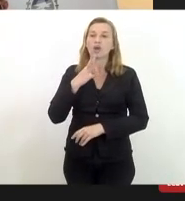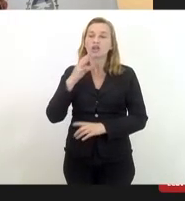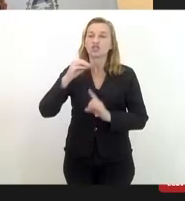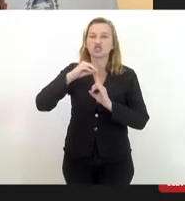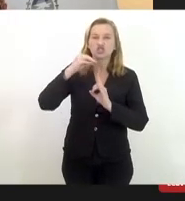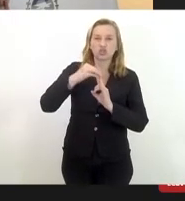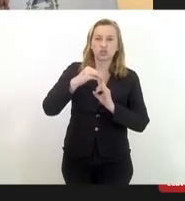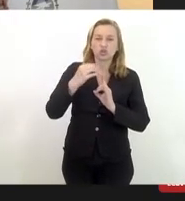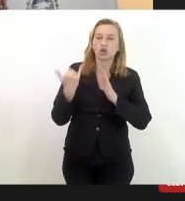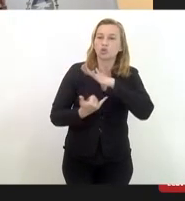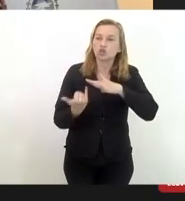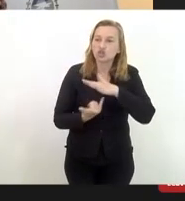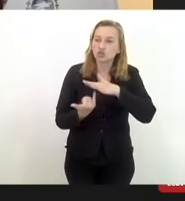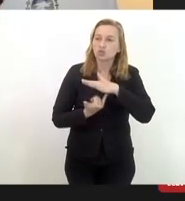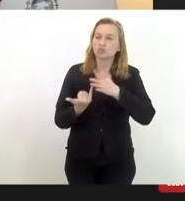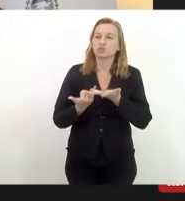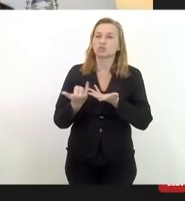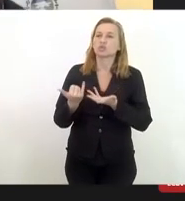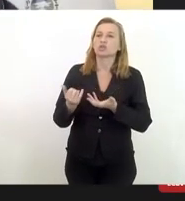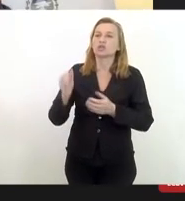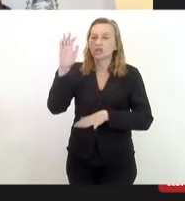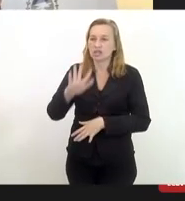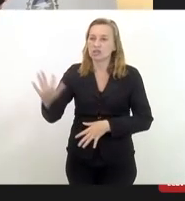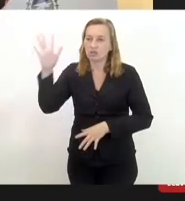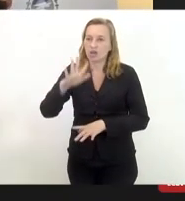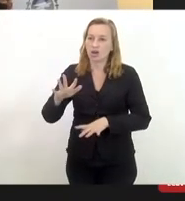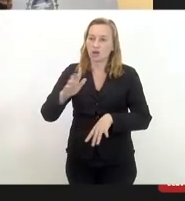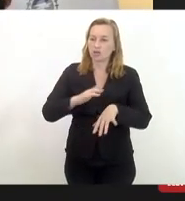que é uma estrutura muito bem montada